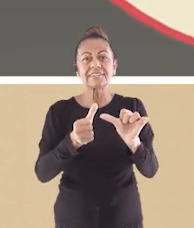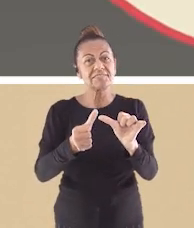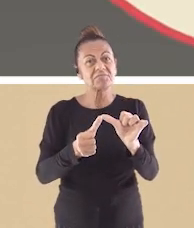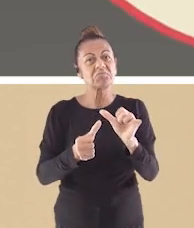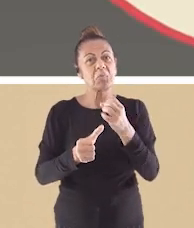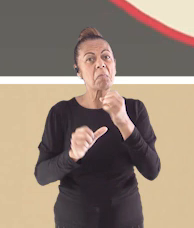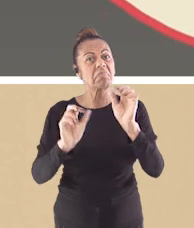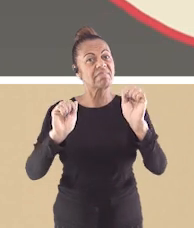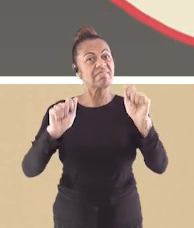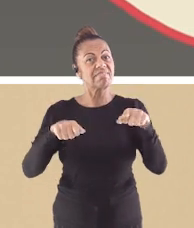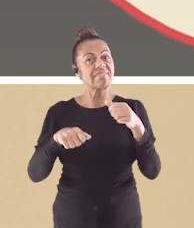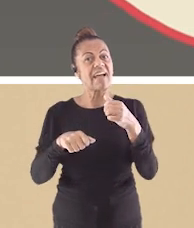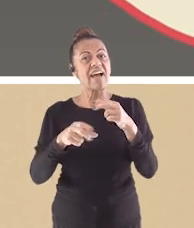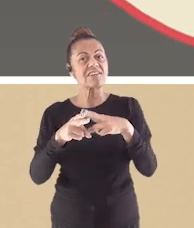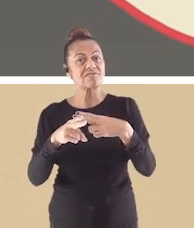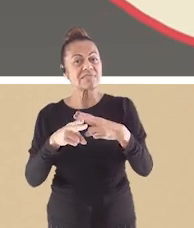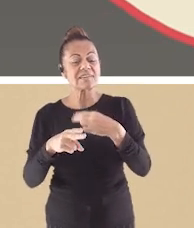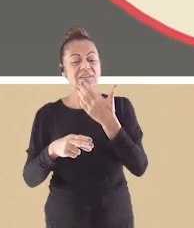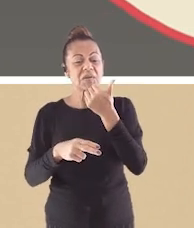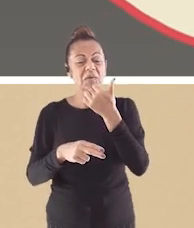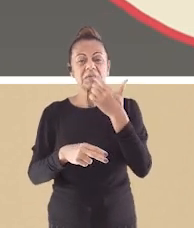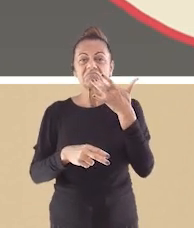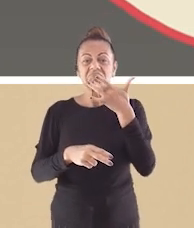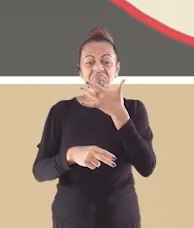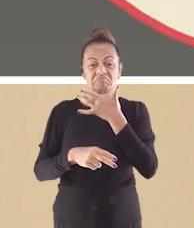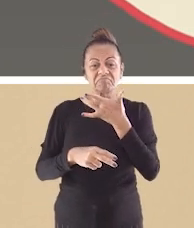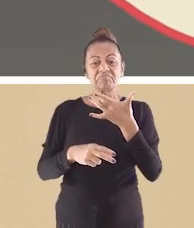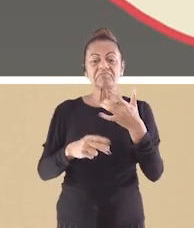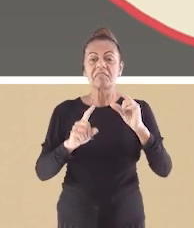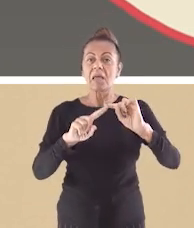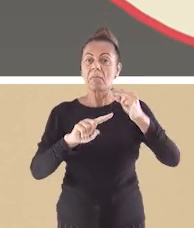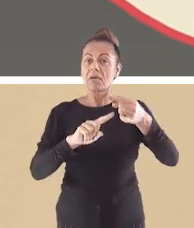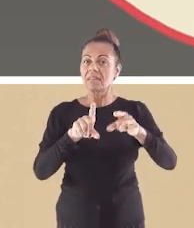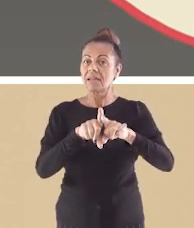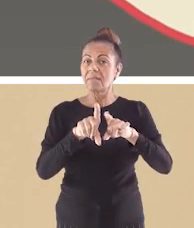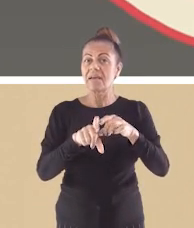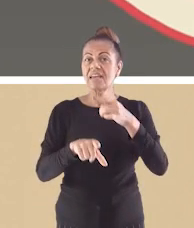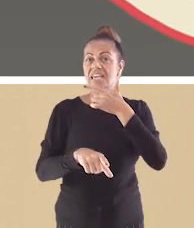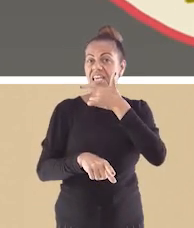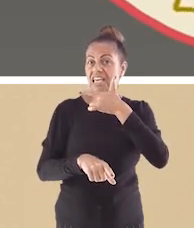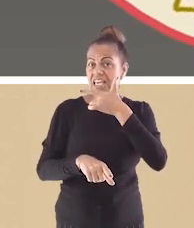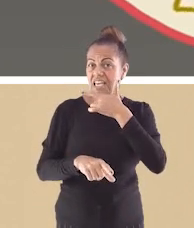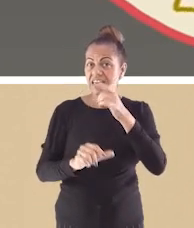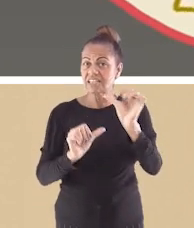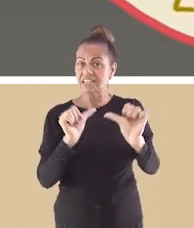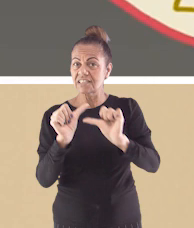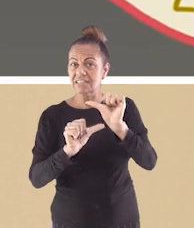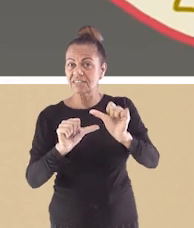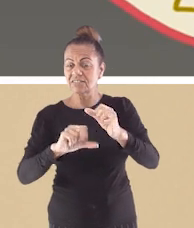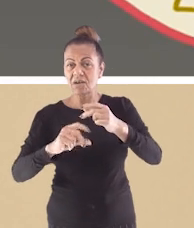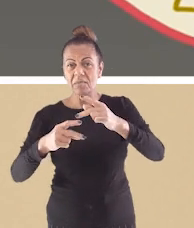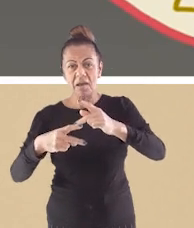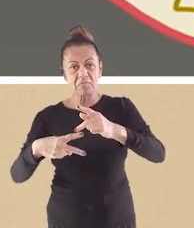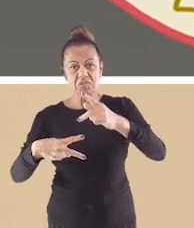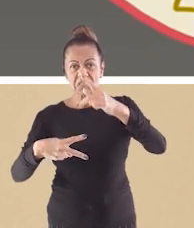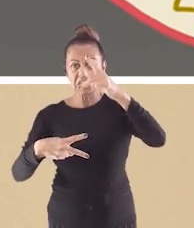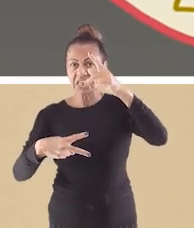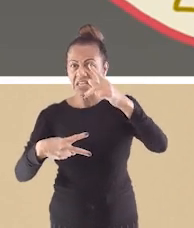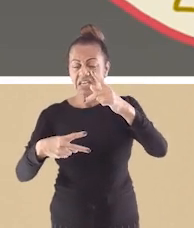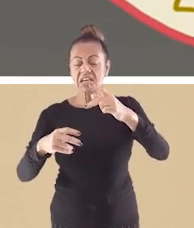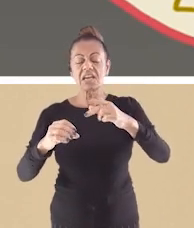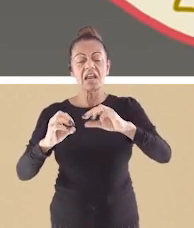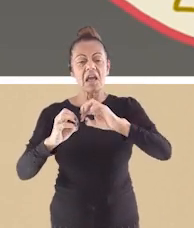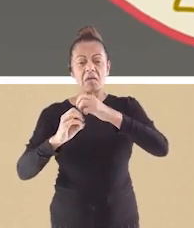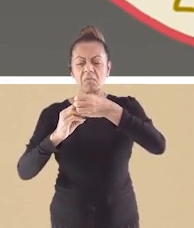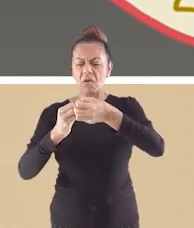esporos de mofo invadem pequenos buracos e rachaduras no que em breve irá se transformar em queijo azul, digerindo proteína e moléculas de gordura em compostos aromáticos que darão ao